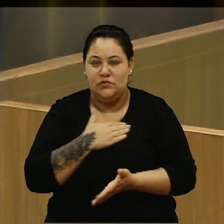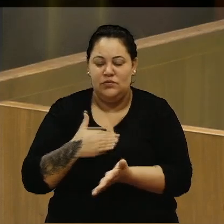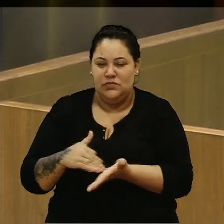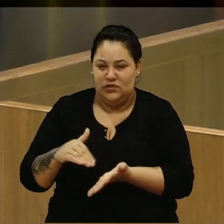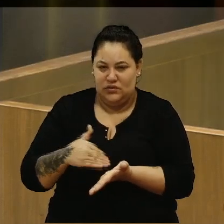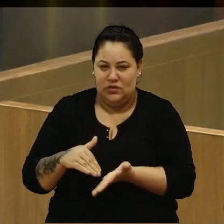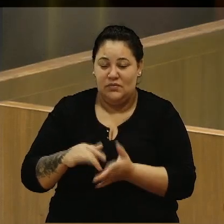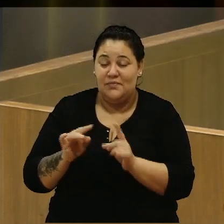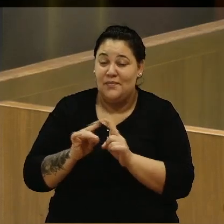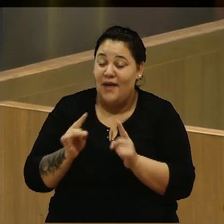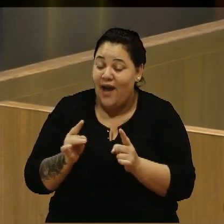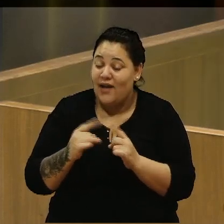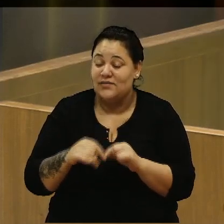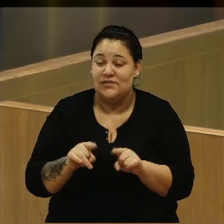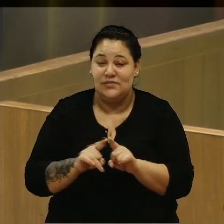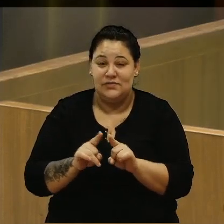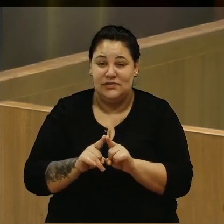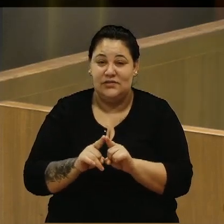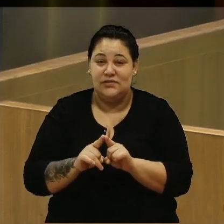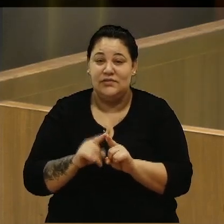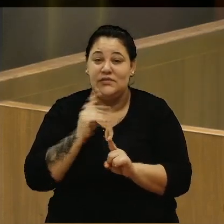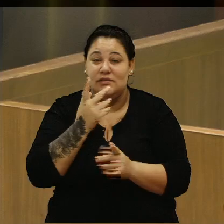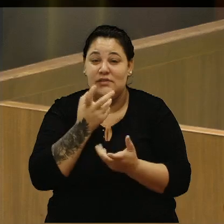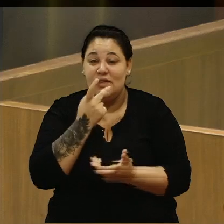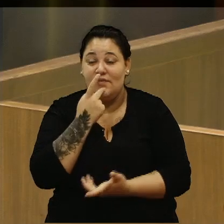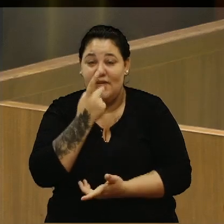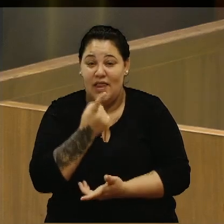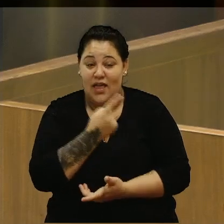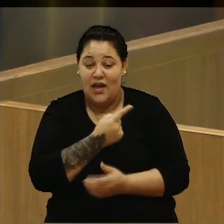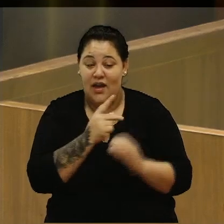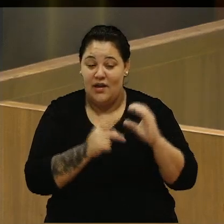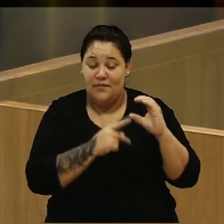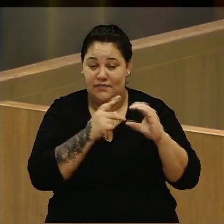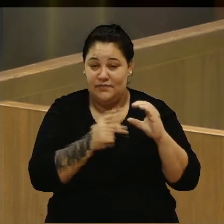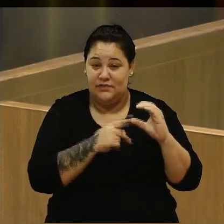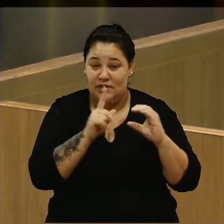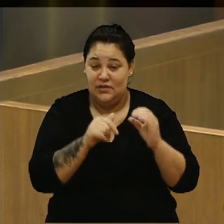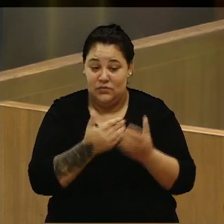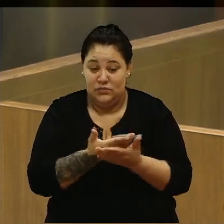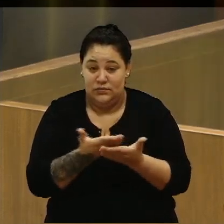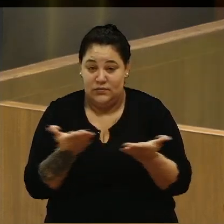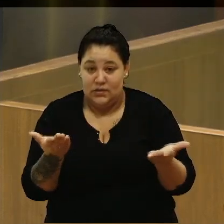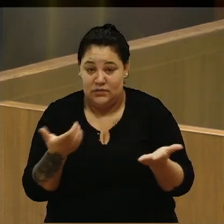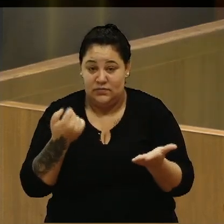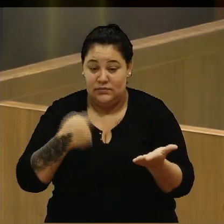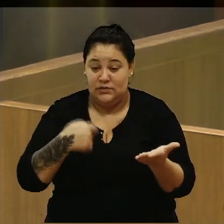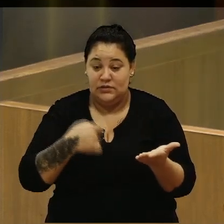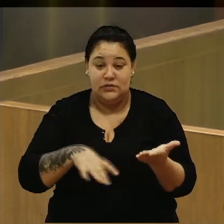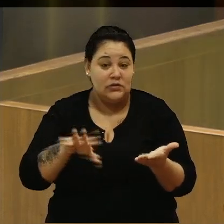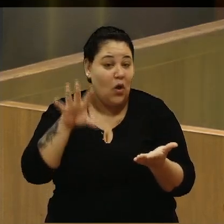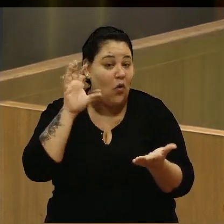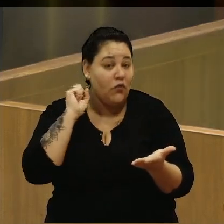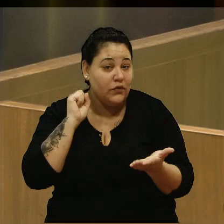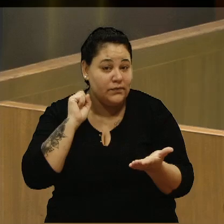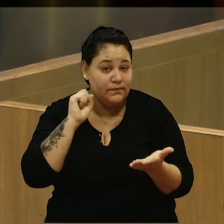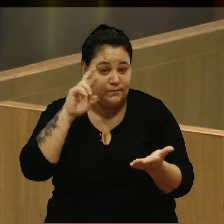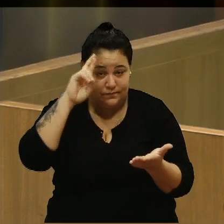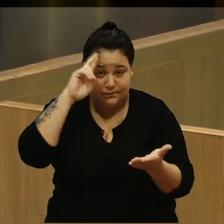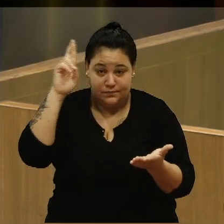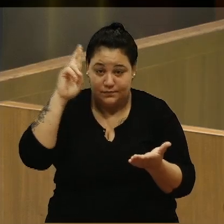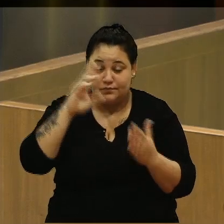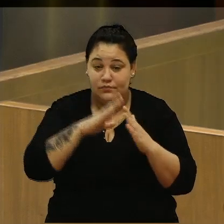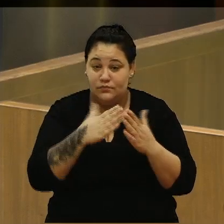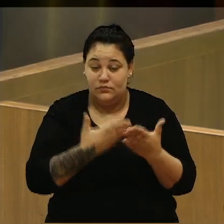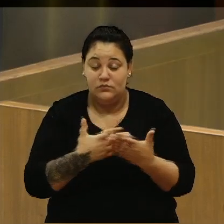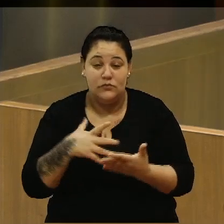gabinete, mas, inclusive, dizendo que a Câmara de Vereadores é um espaço que precisa ouvir as direções, precisa ouvir